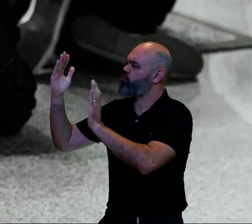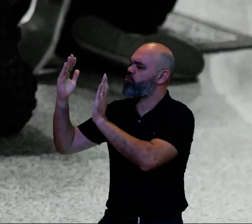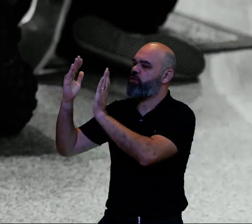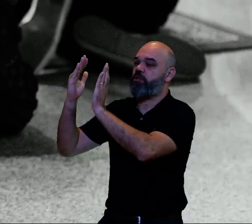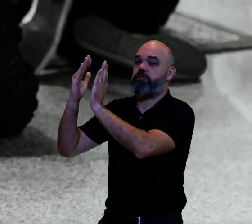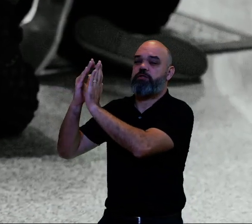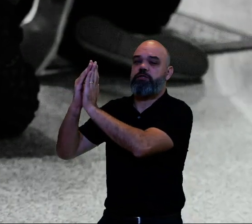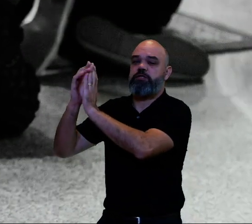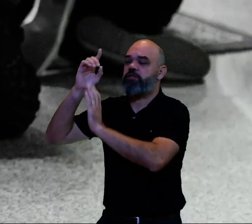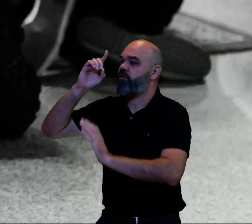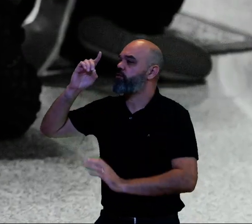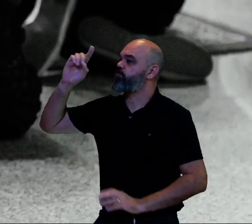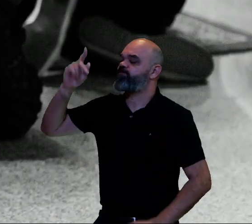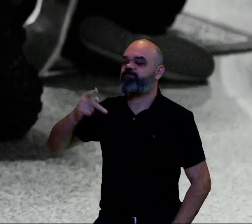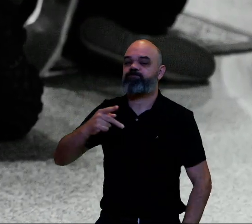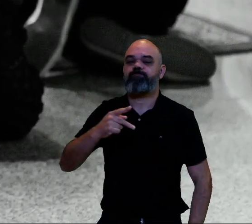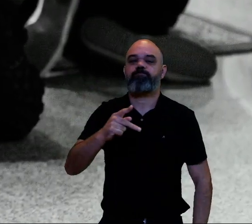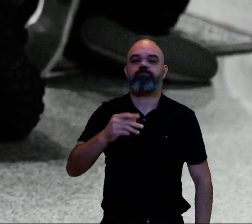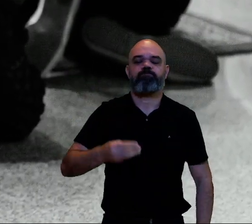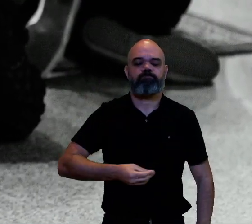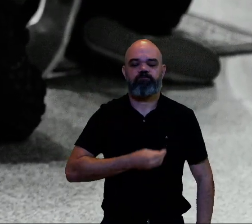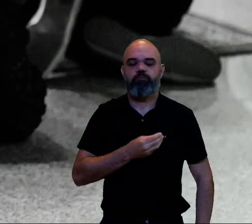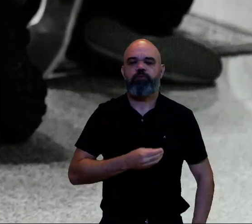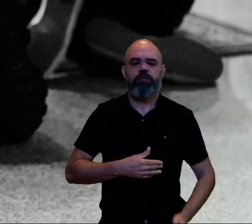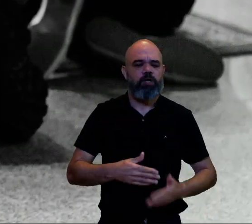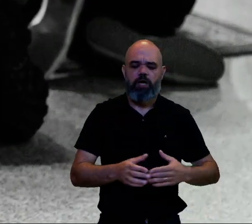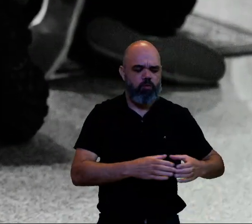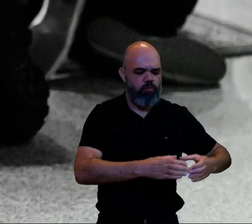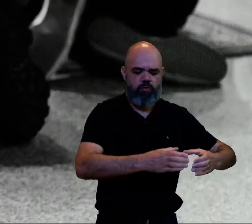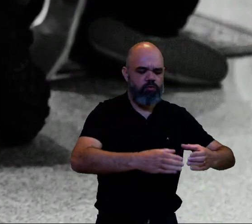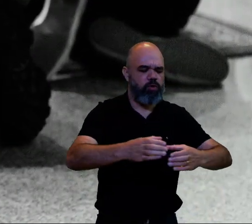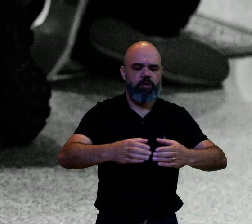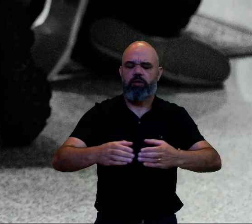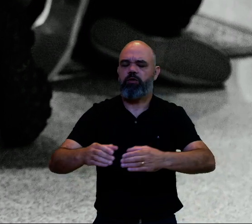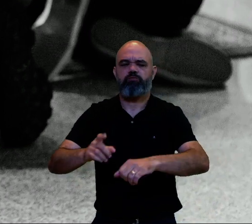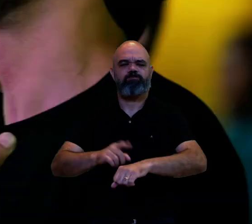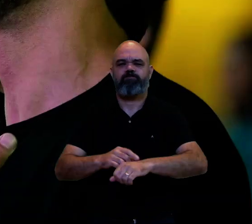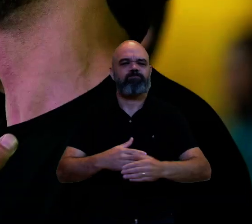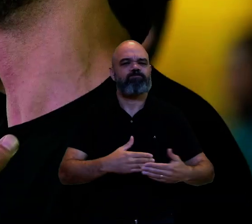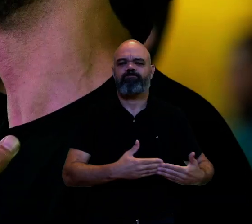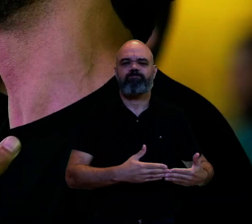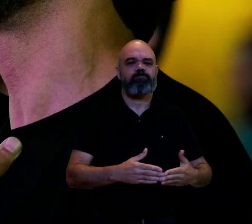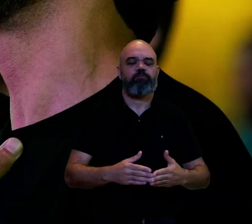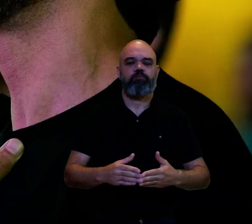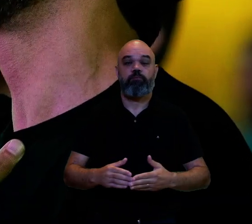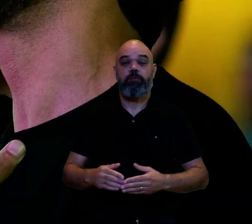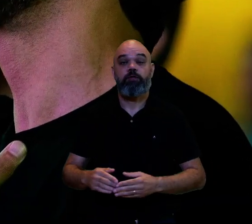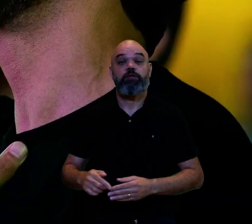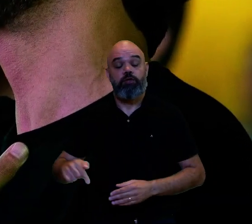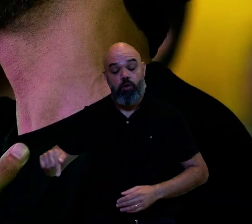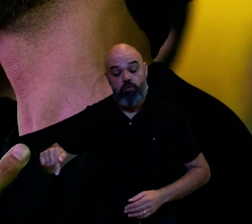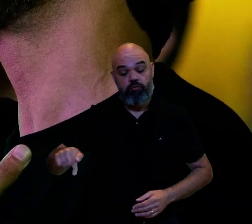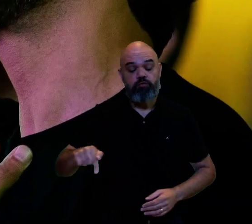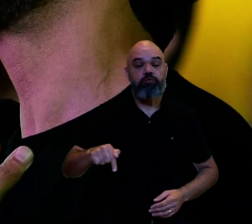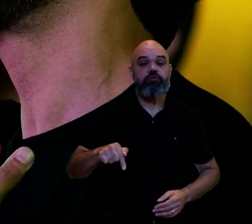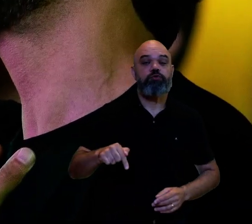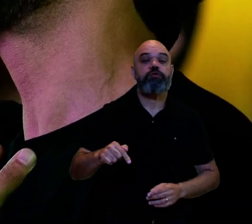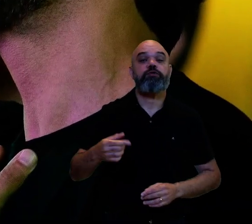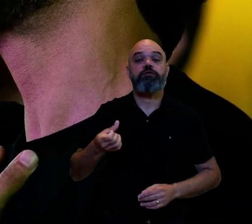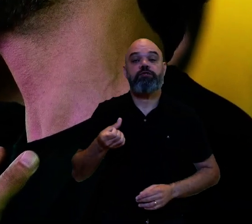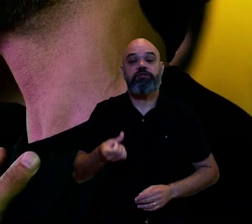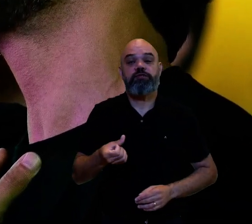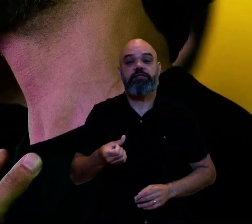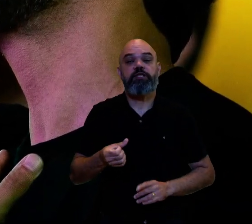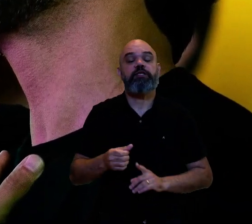na sua vida, aonde você estiver, a qualquer momento, a qualquer hora. Serão 6 semanas onde a gente vai estudar, onde nós vamos